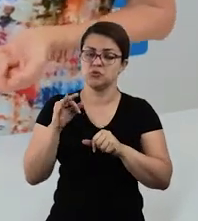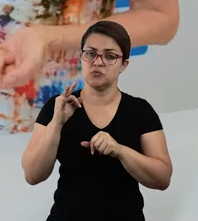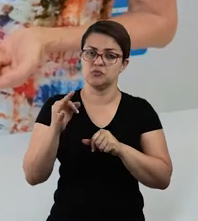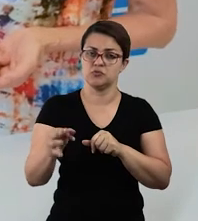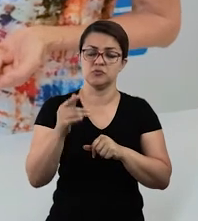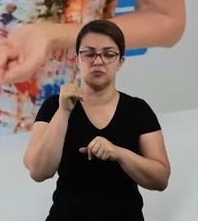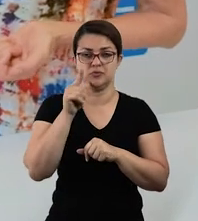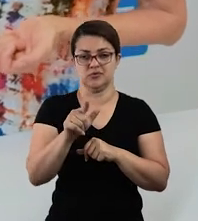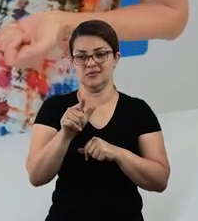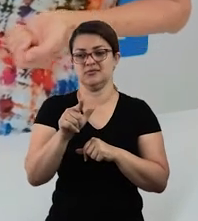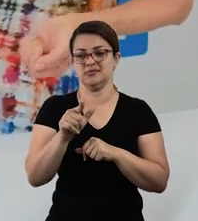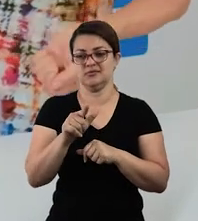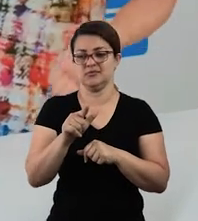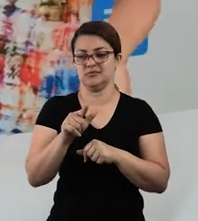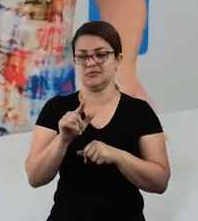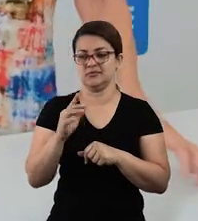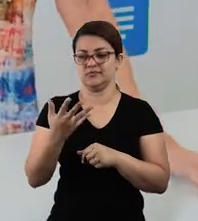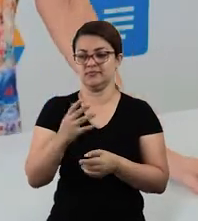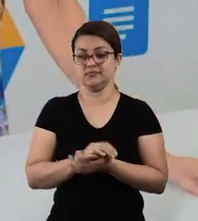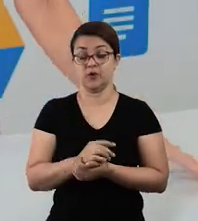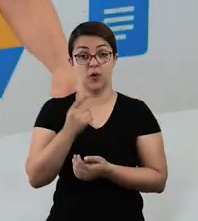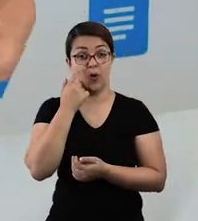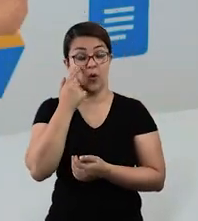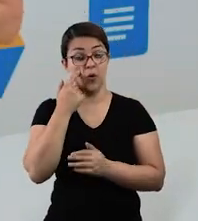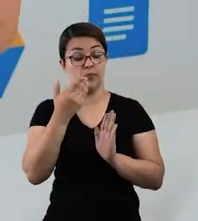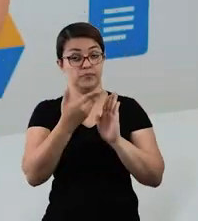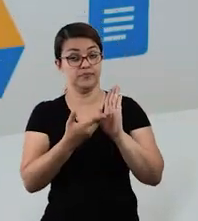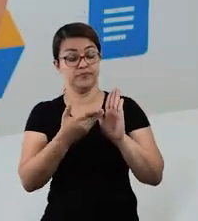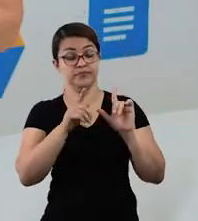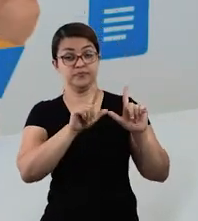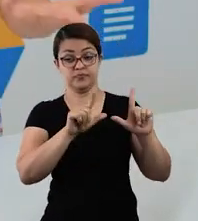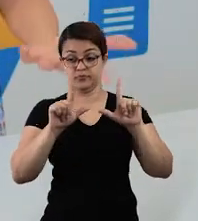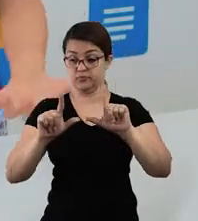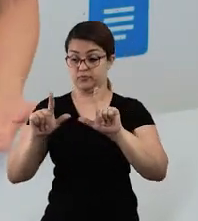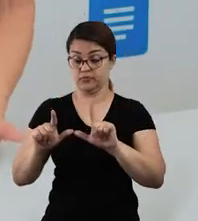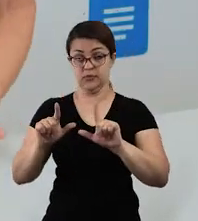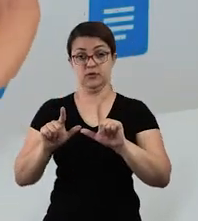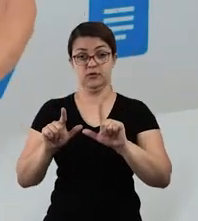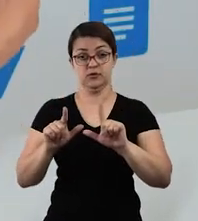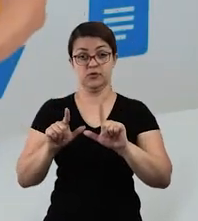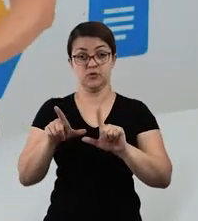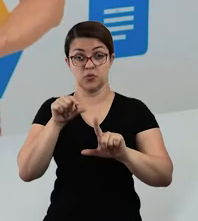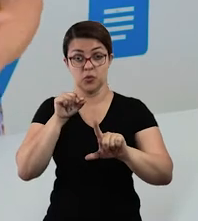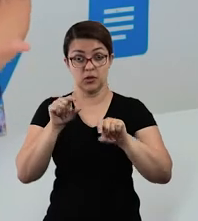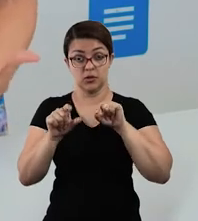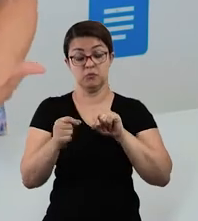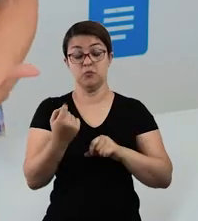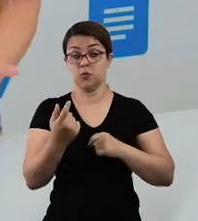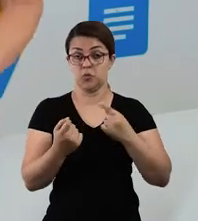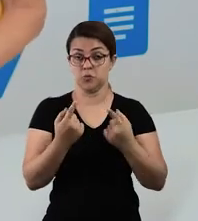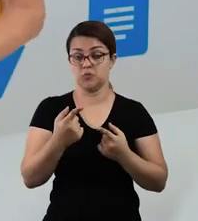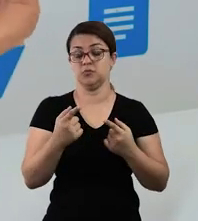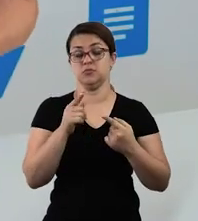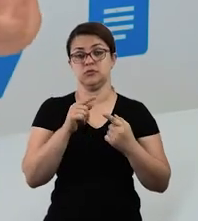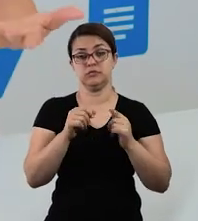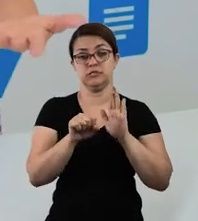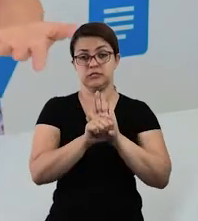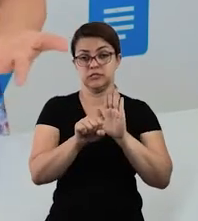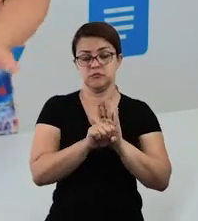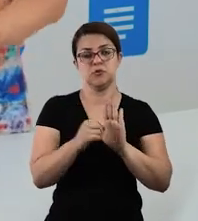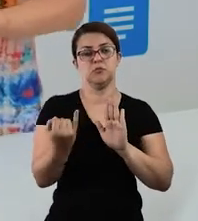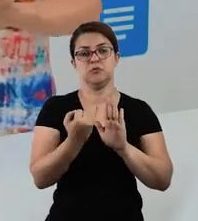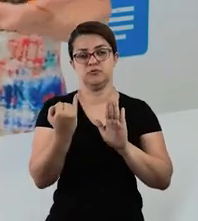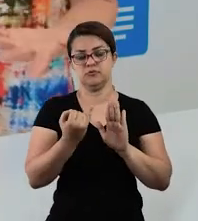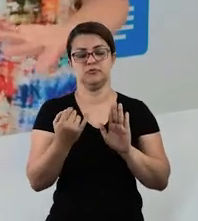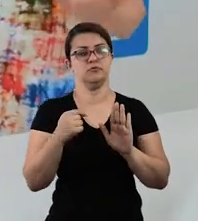concretize. Olha lá, a professora separou alguns dos ícones que eu acho muito importante, eu acho que você